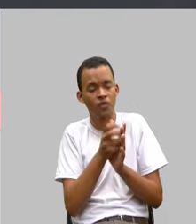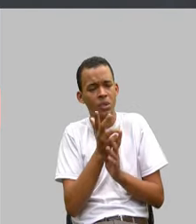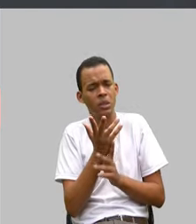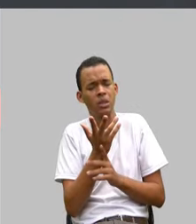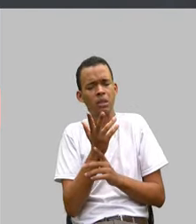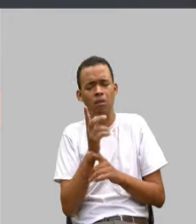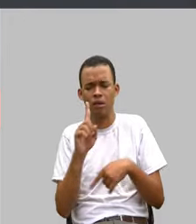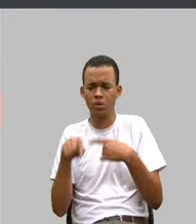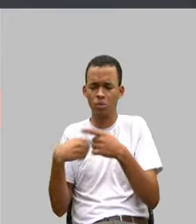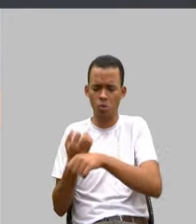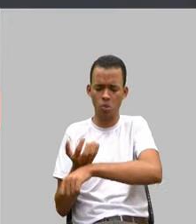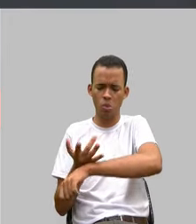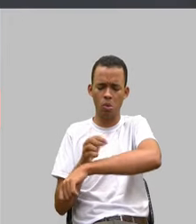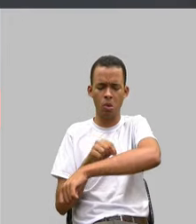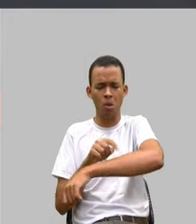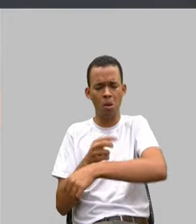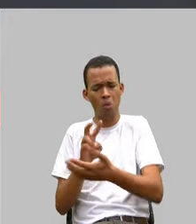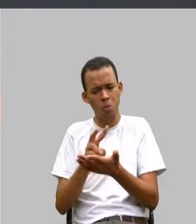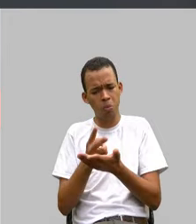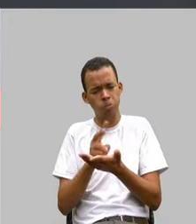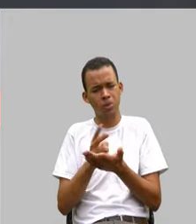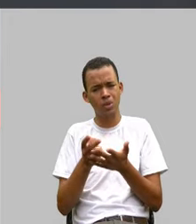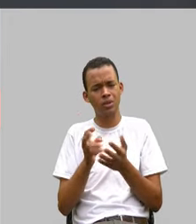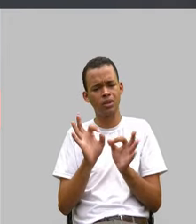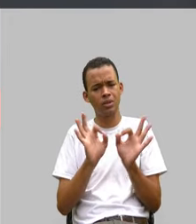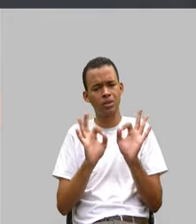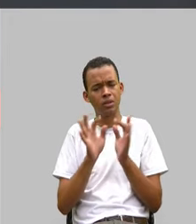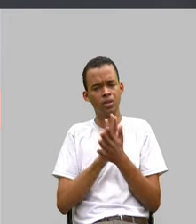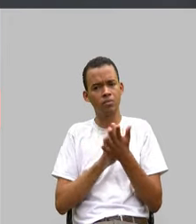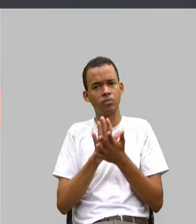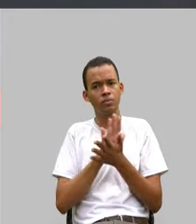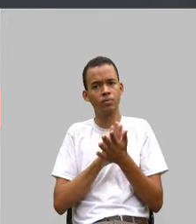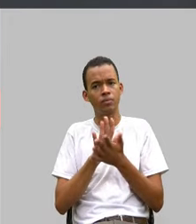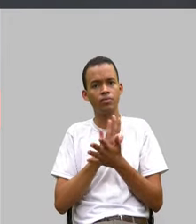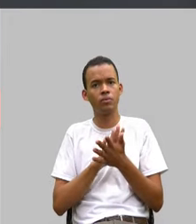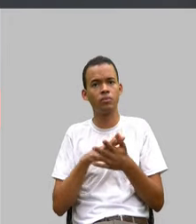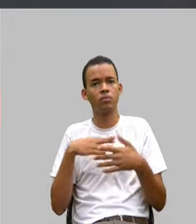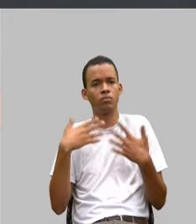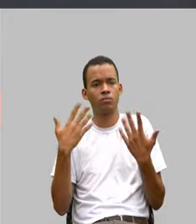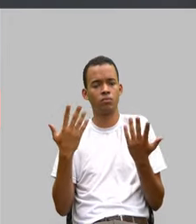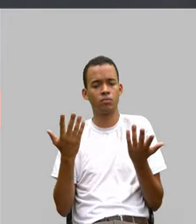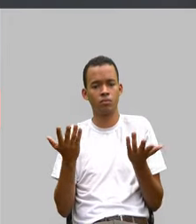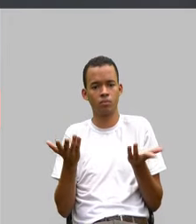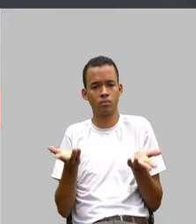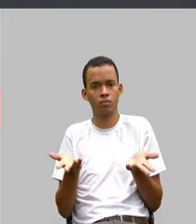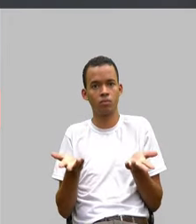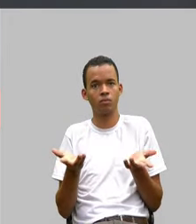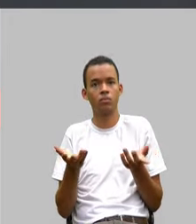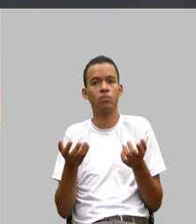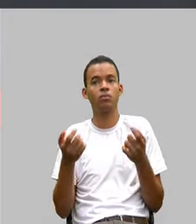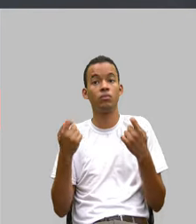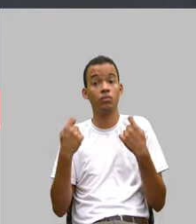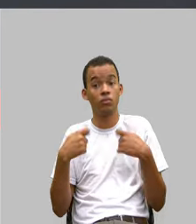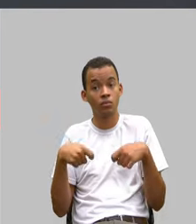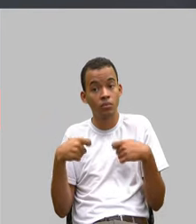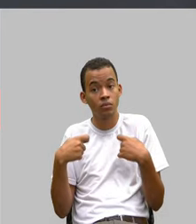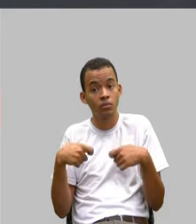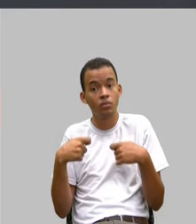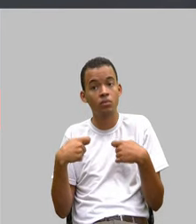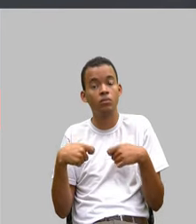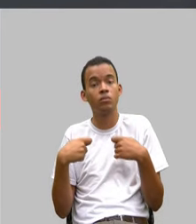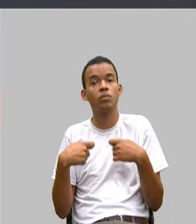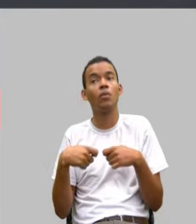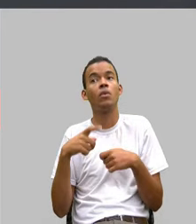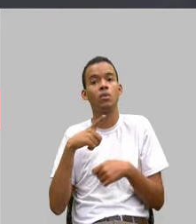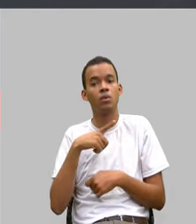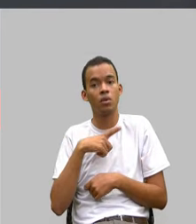não convulsionou nada aí eu falei não tem que existir alguma coisa no mundo que controla a convulsão então Eh